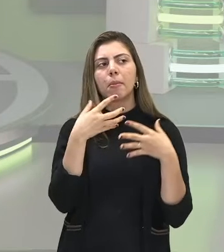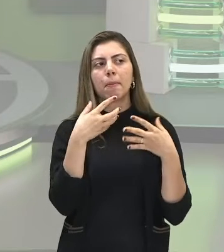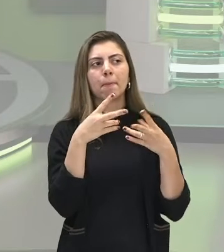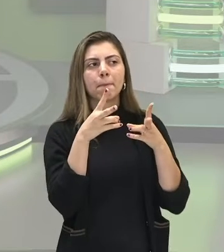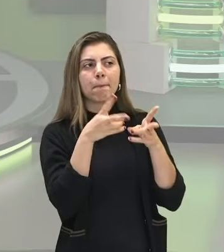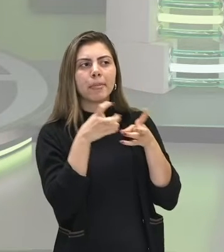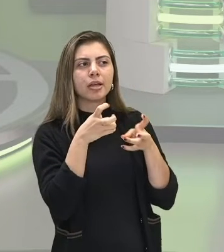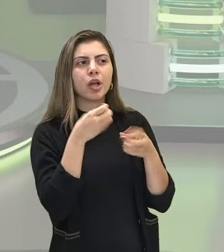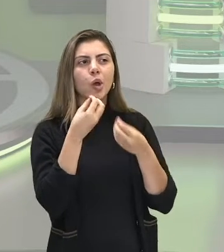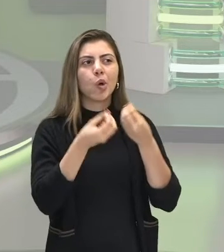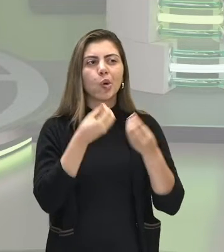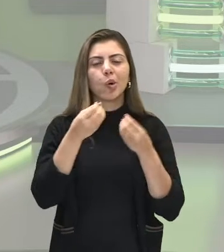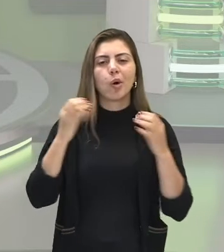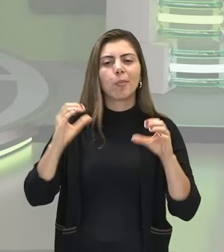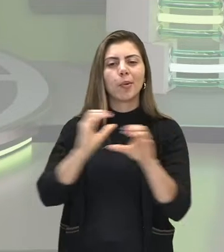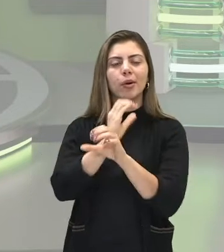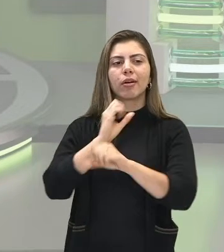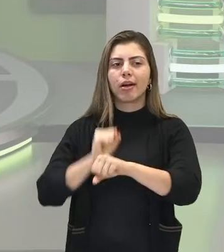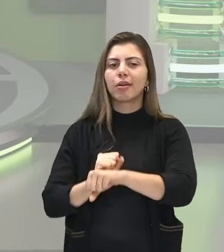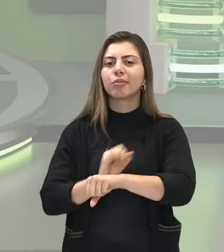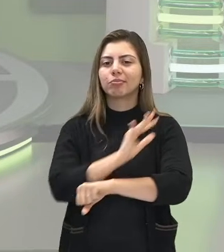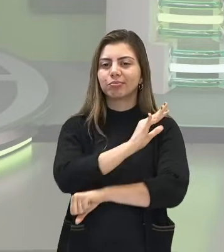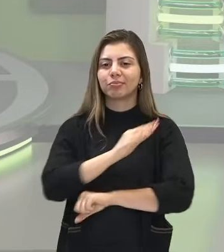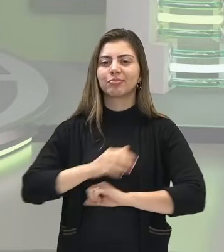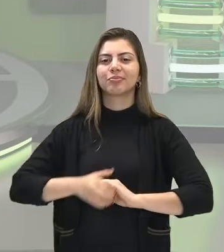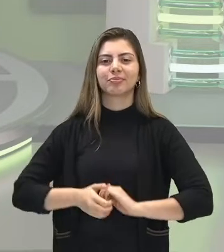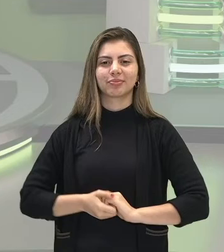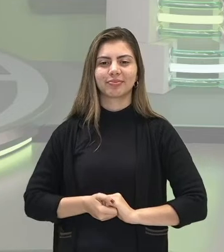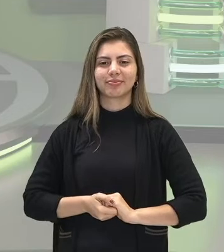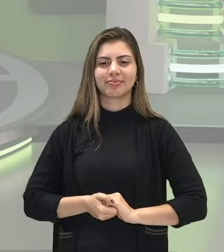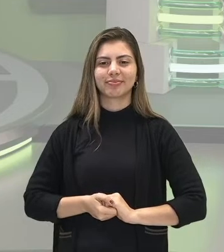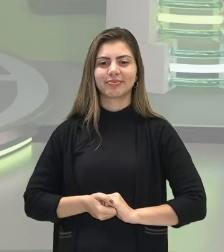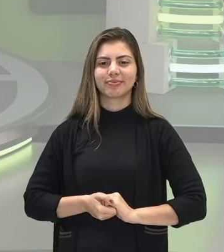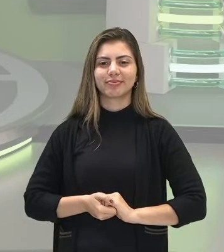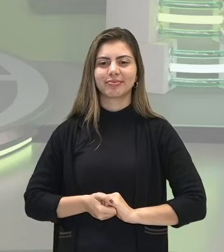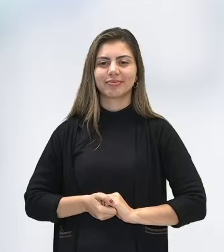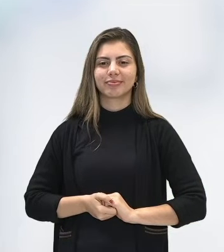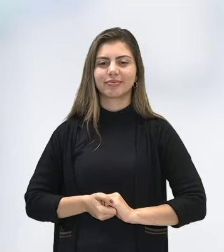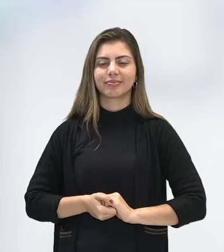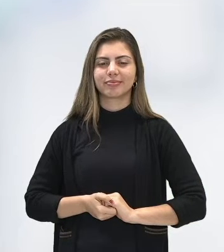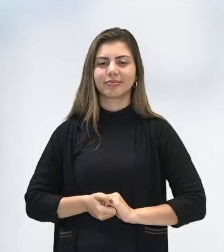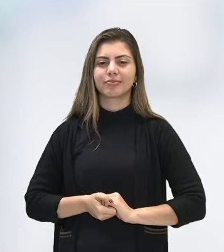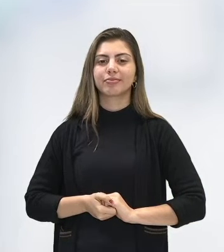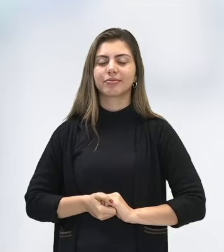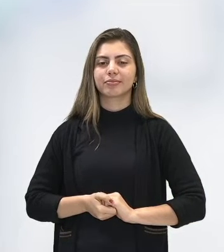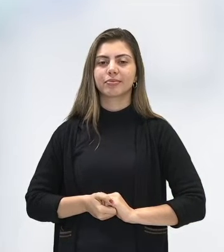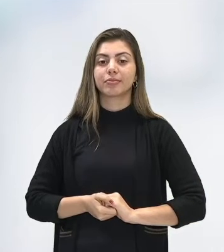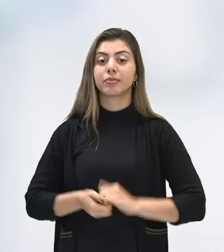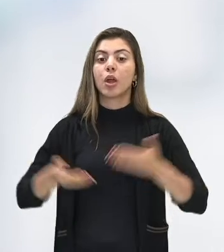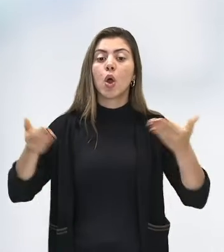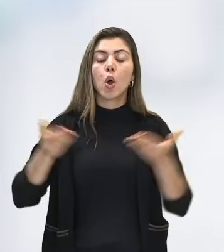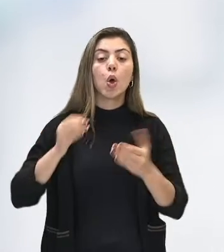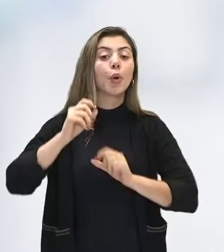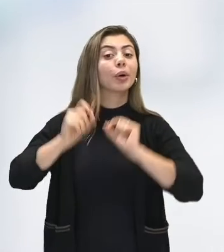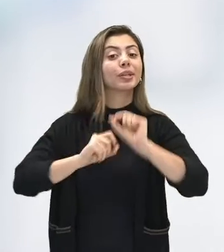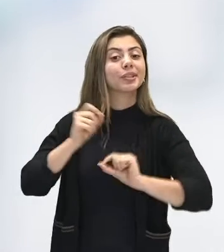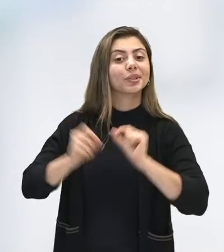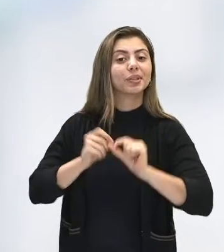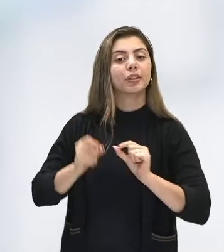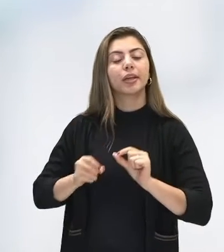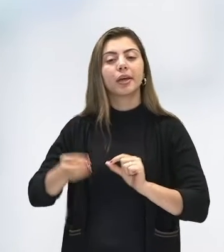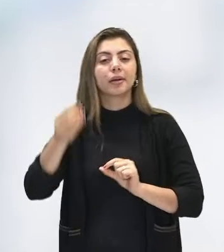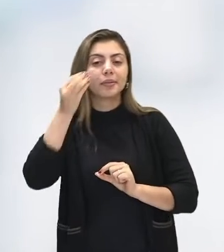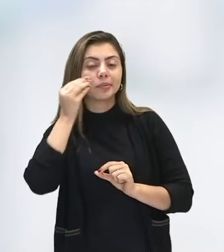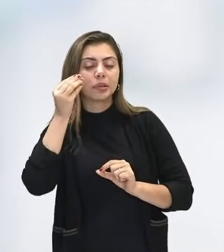essa liberação de calor que está ocorrendo, tá bom? Vamos lá assistir? Hoje nós vamos realizar um